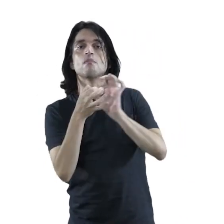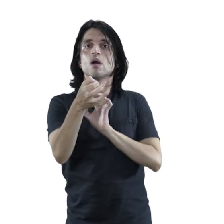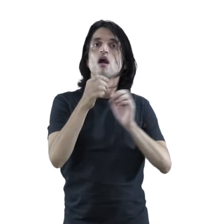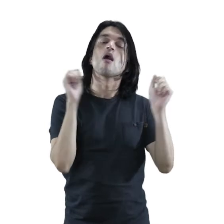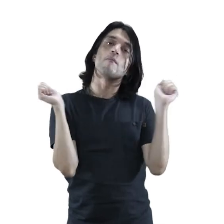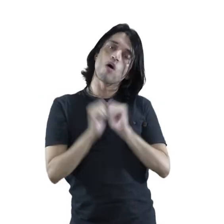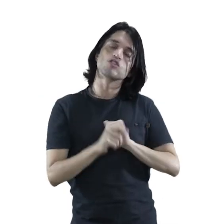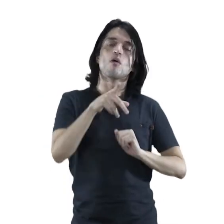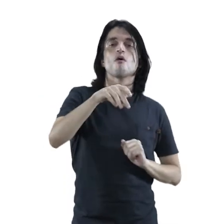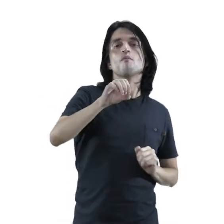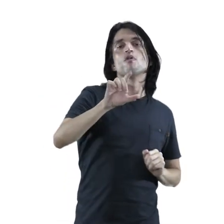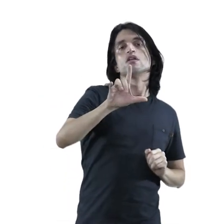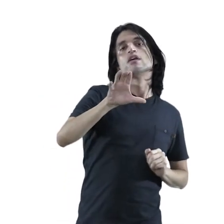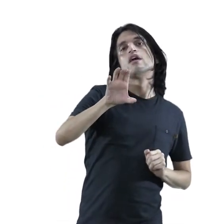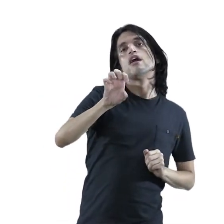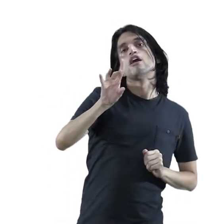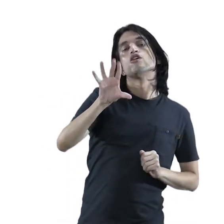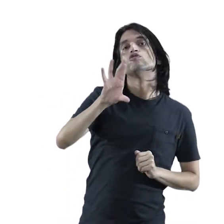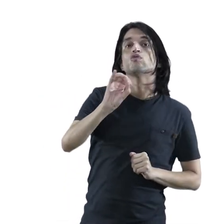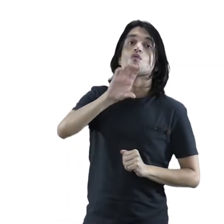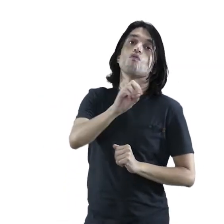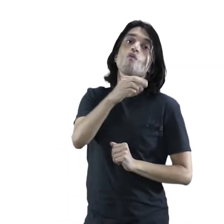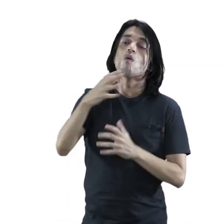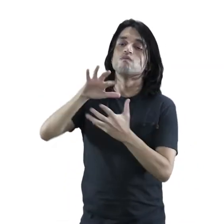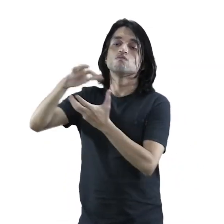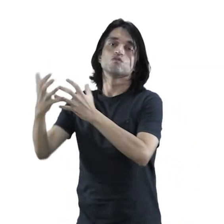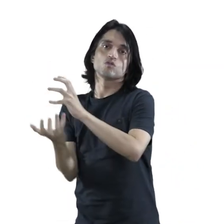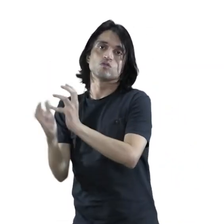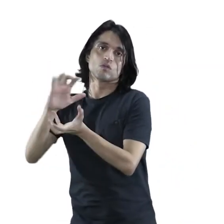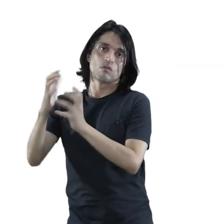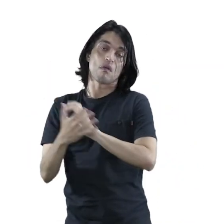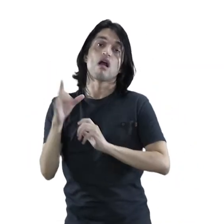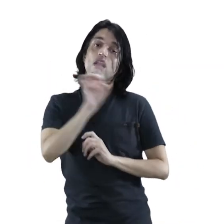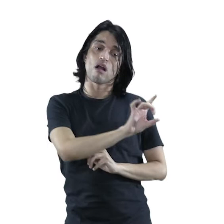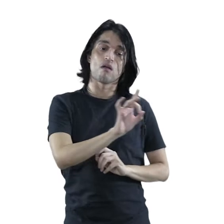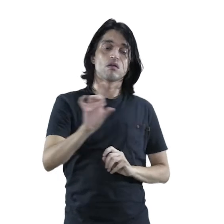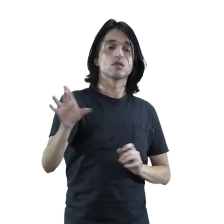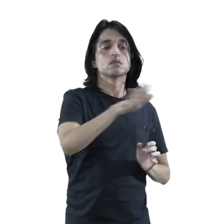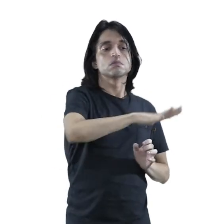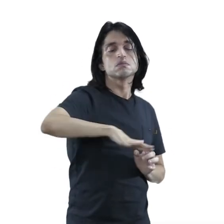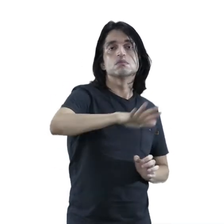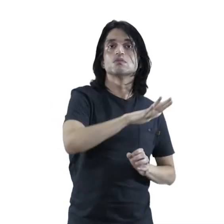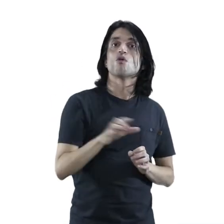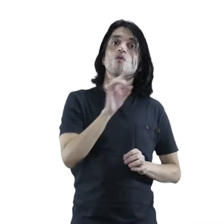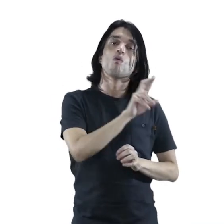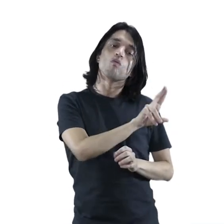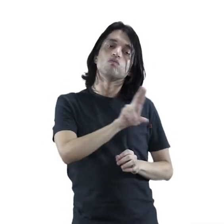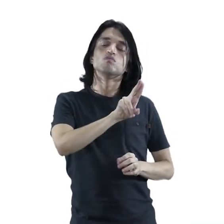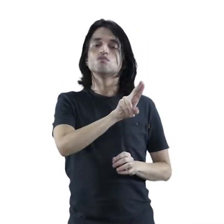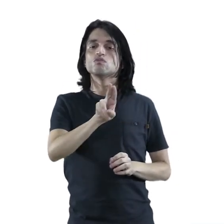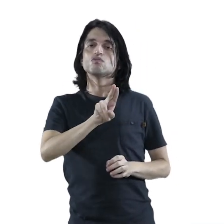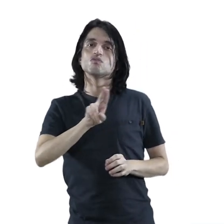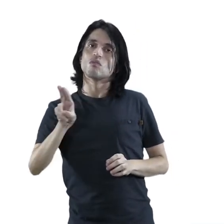podendo assim ser classificados como poliedros e corpos redondos. Cada sólido possui sua